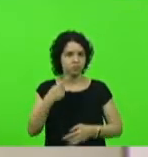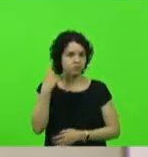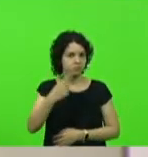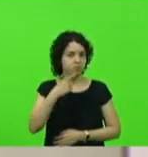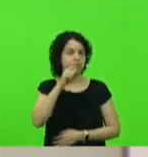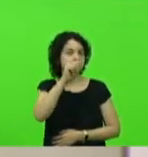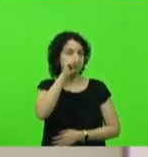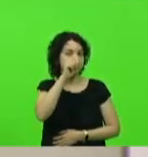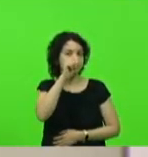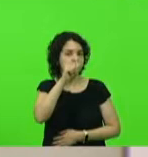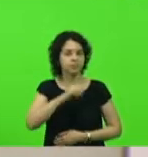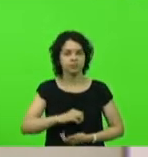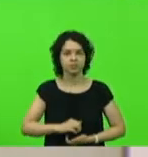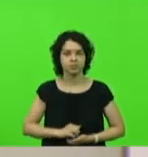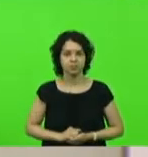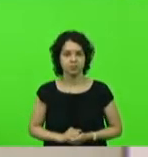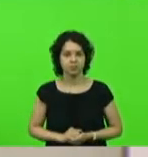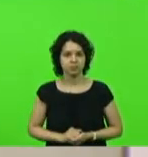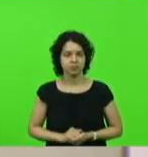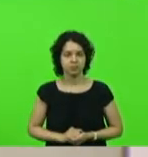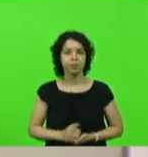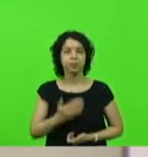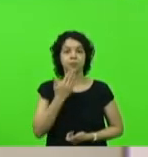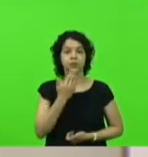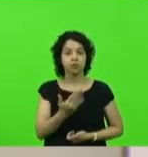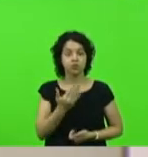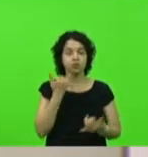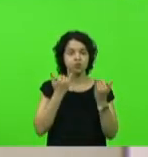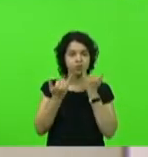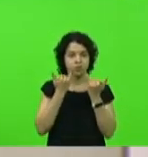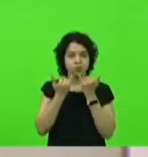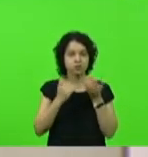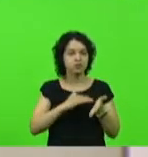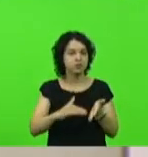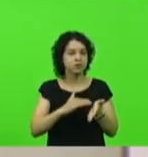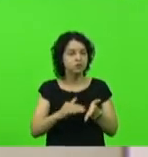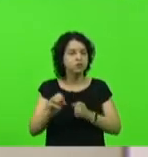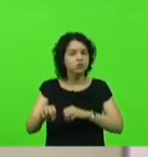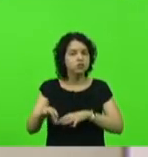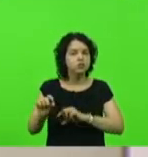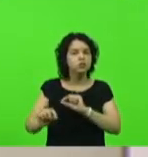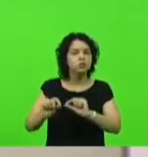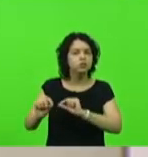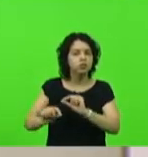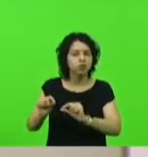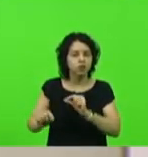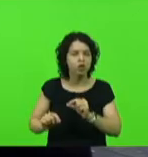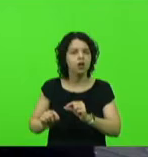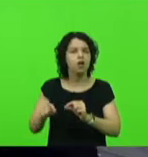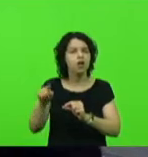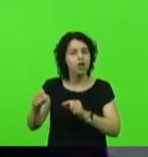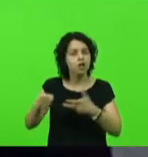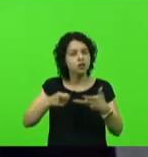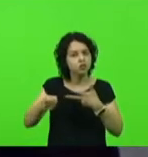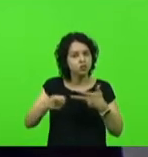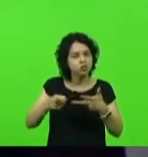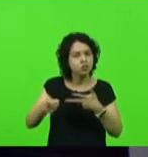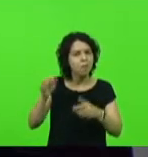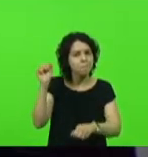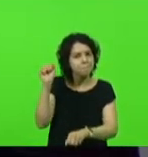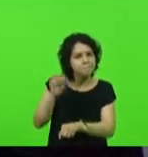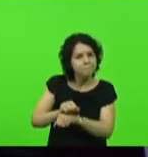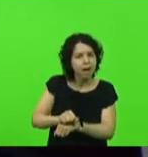Amin. Esse pedido de informação à Secretaria de Educação é para que o Executivo pare da migué sobre